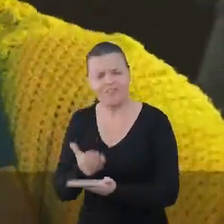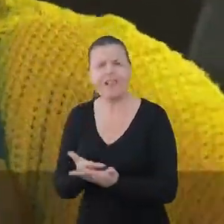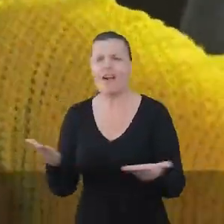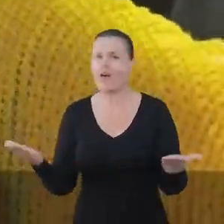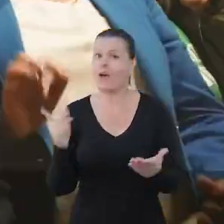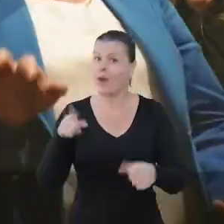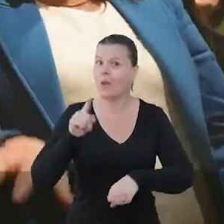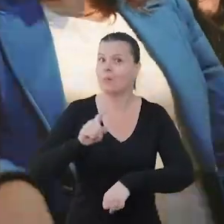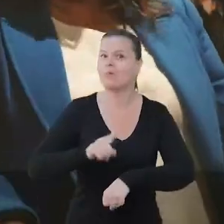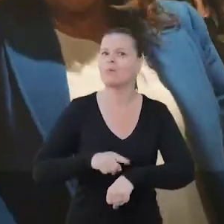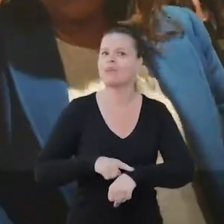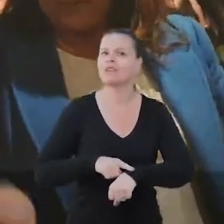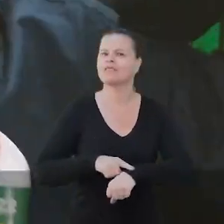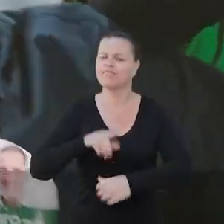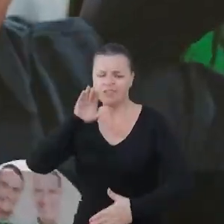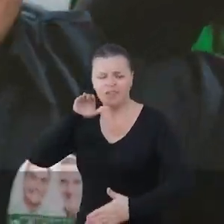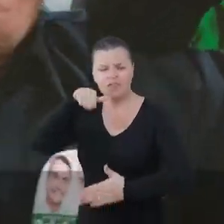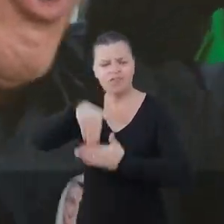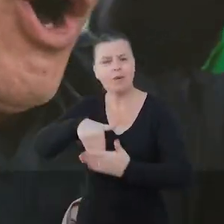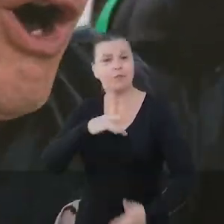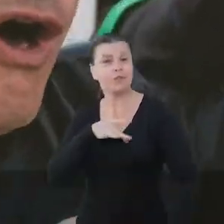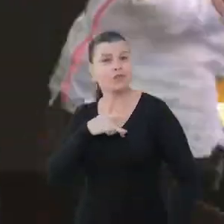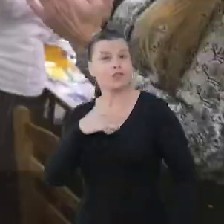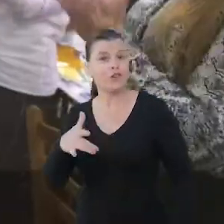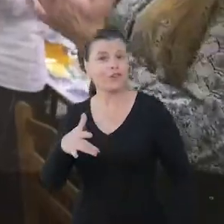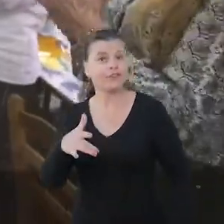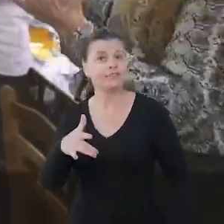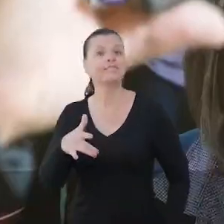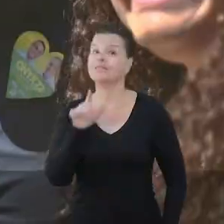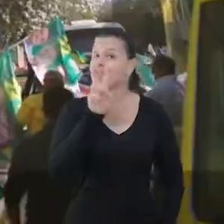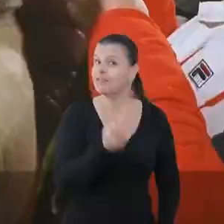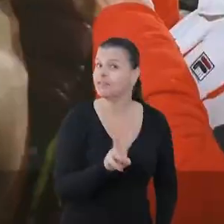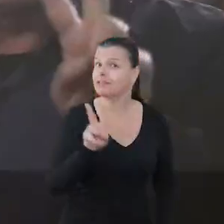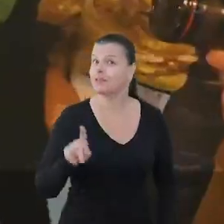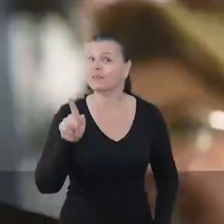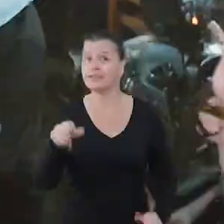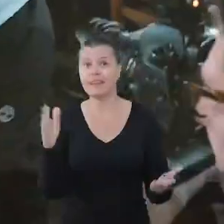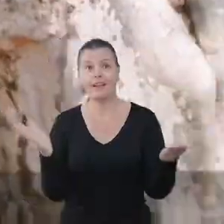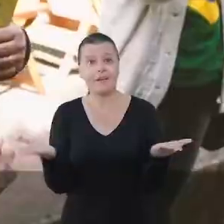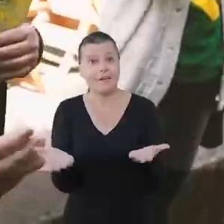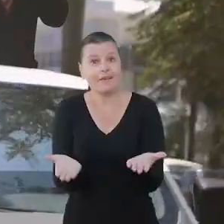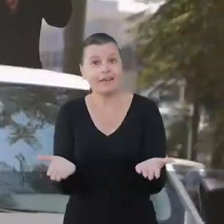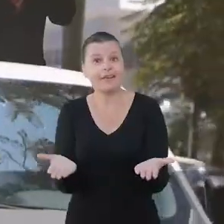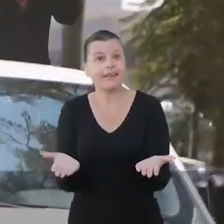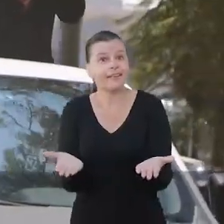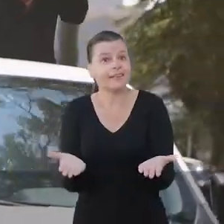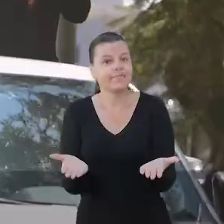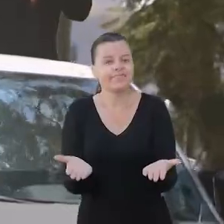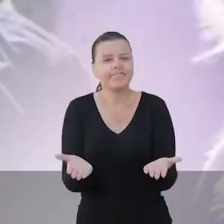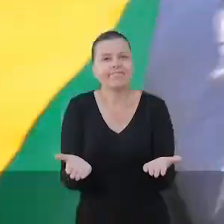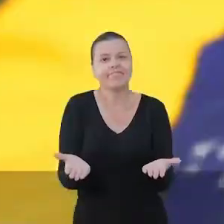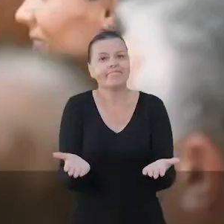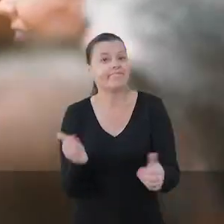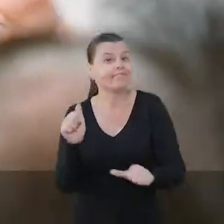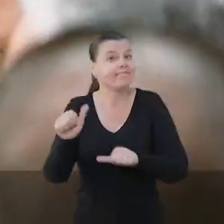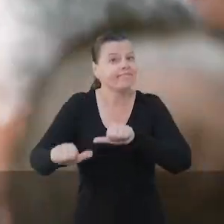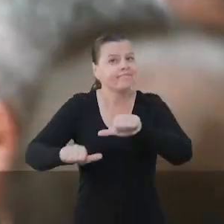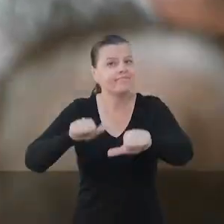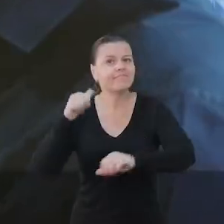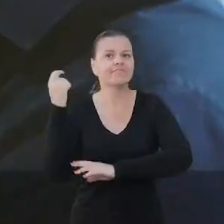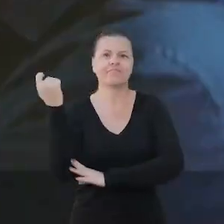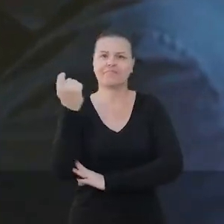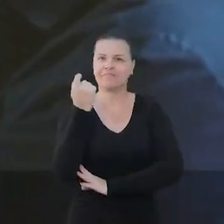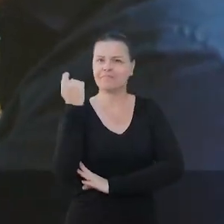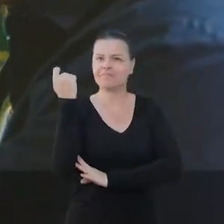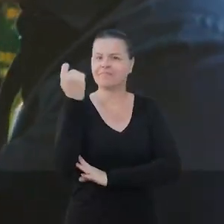a hora. Vamos de Onix, é 22, é agora. Pra transformar o